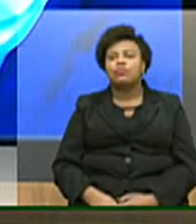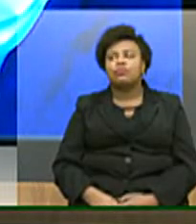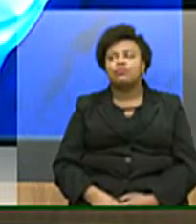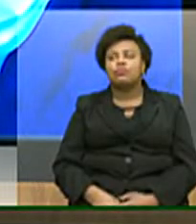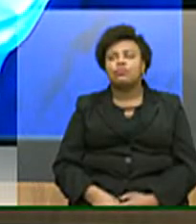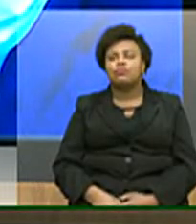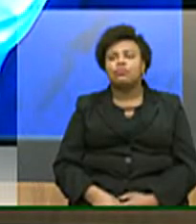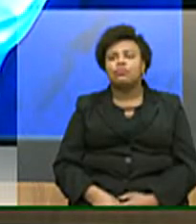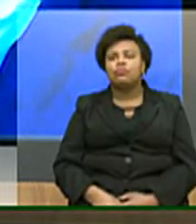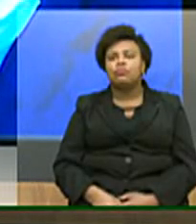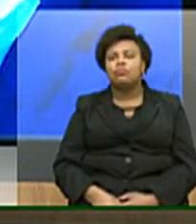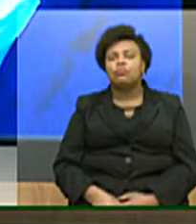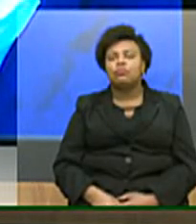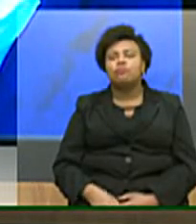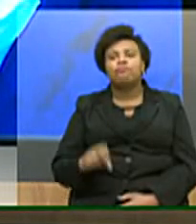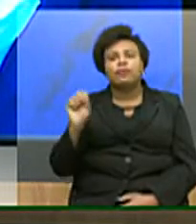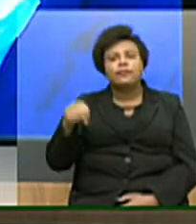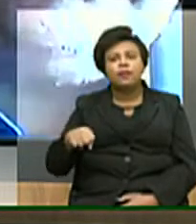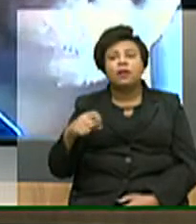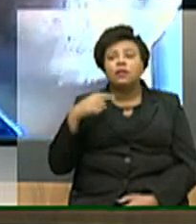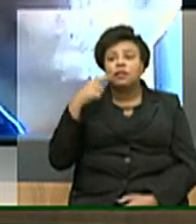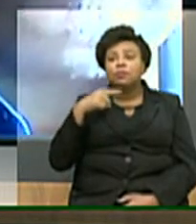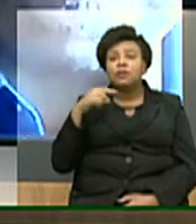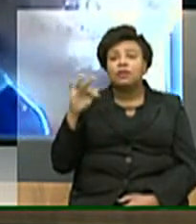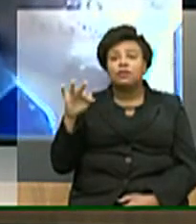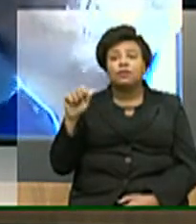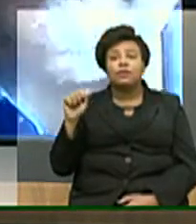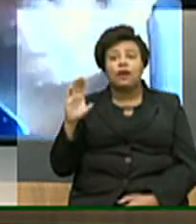Sim, presidente. Deputado Fábio Osterman.